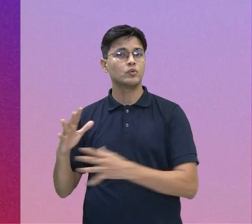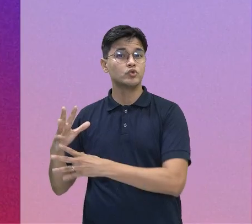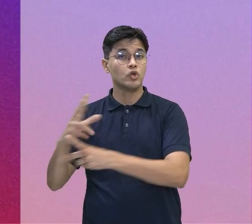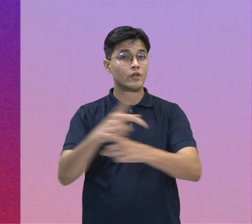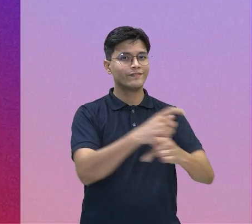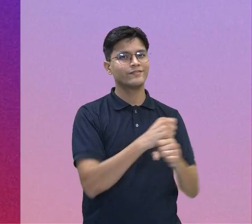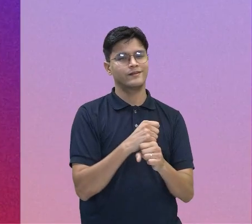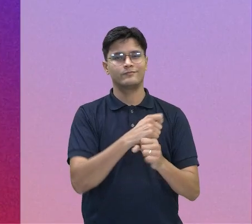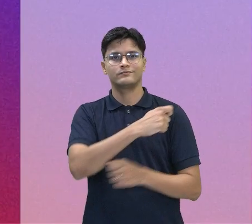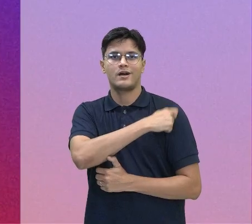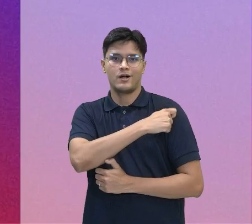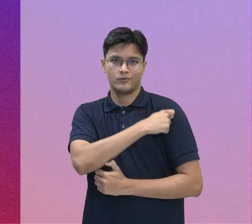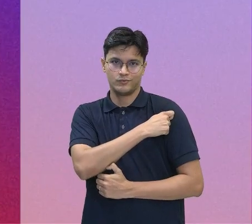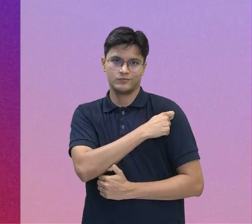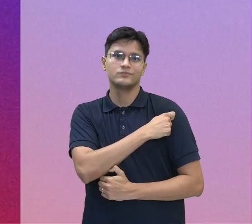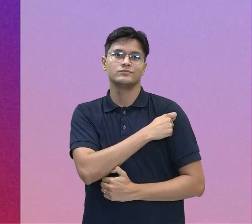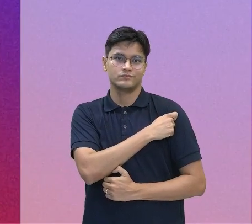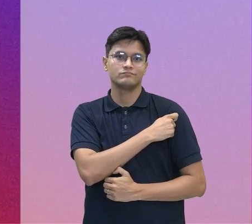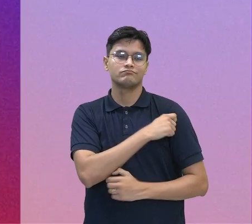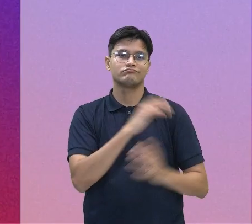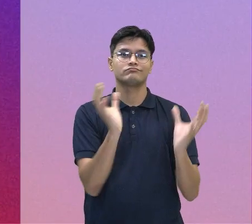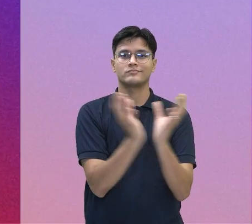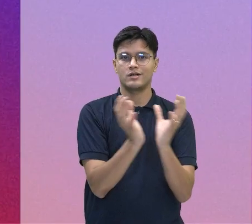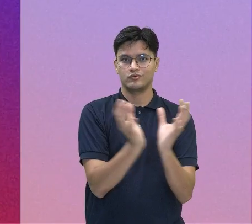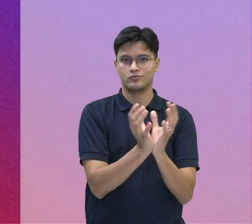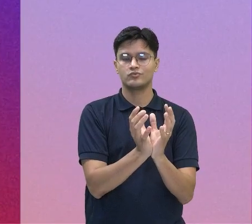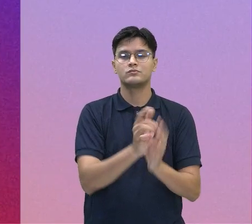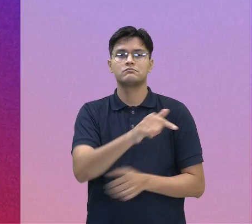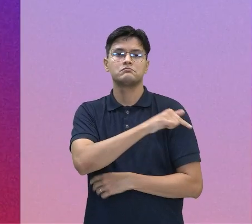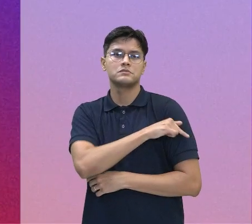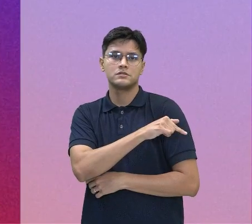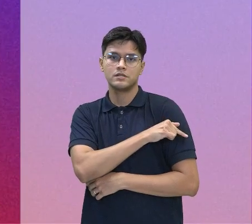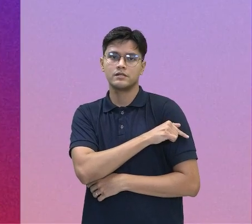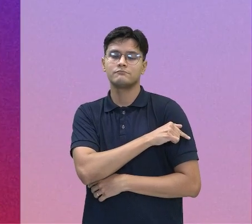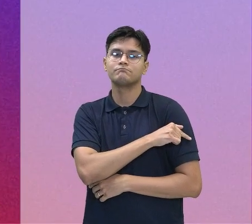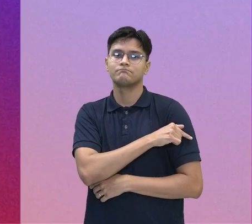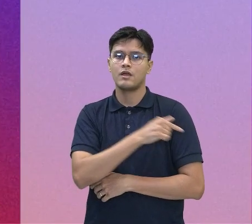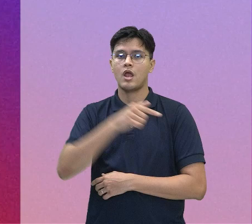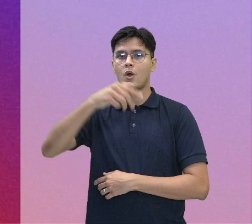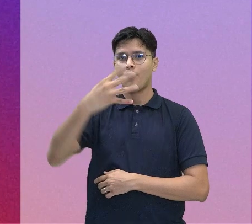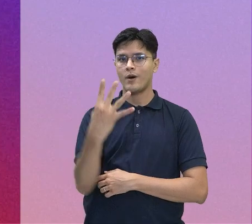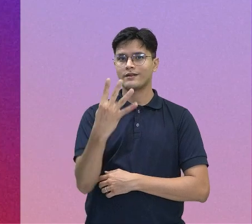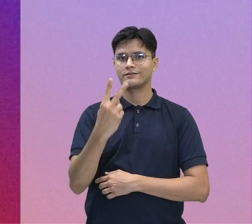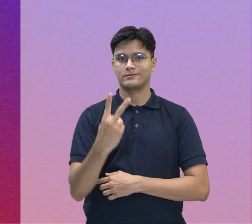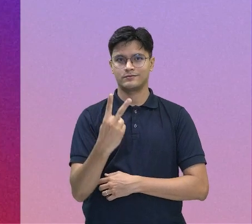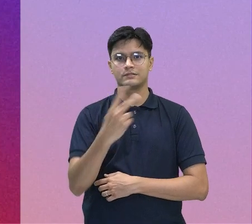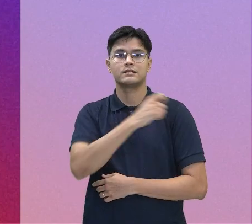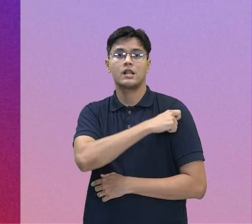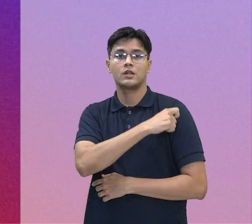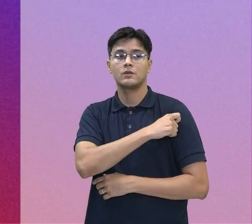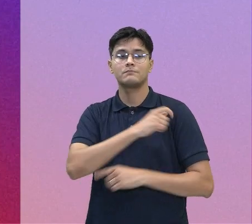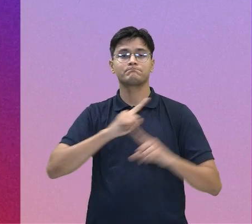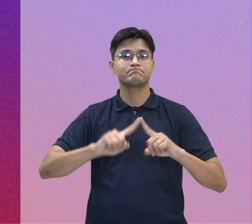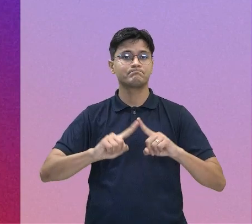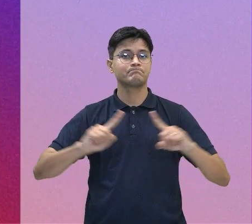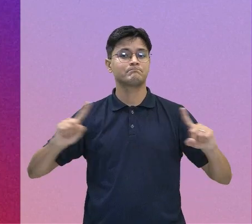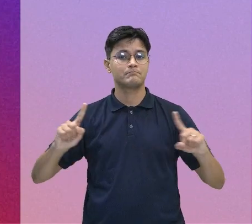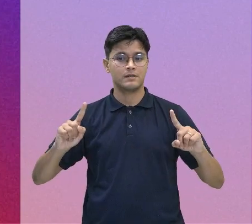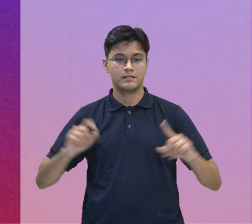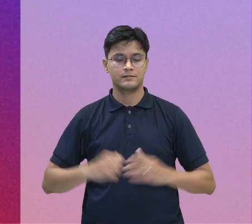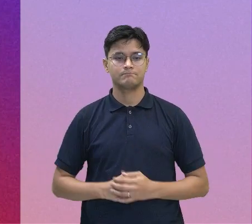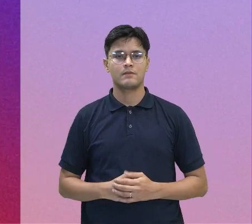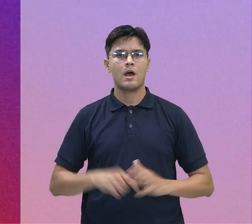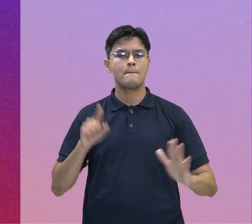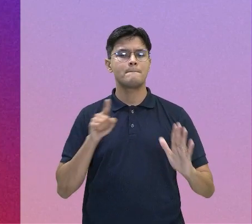alunos dessa turma do 7º ano são de 42 alunos. Só que é o seguinte, ó, olha a pergunta que ele